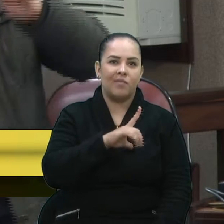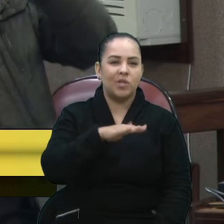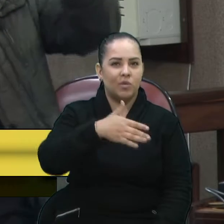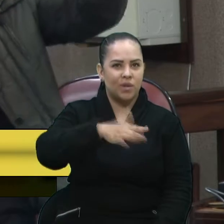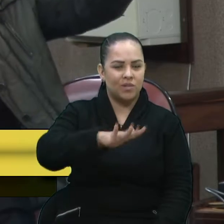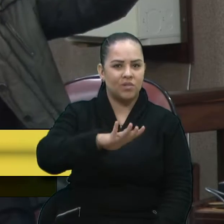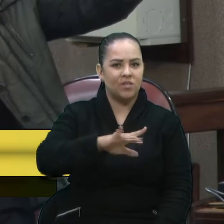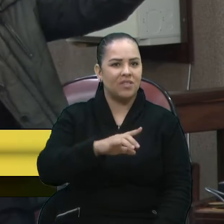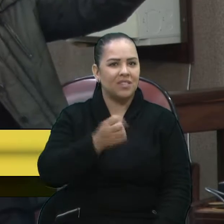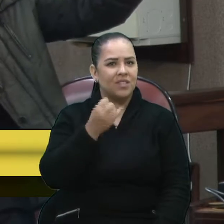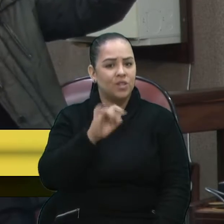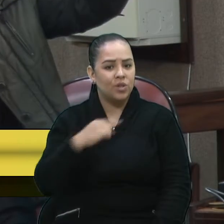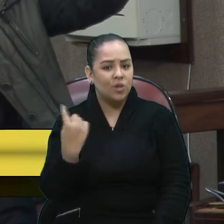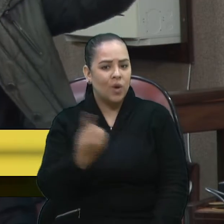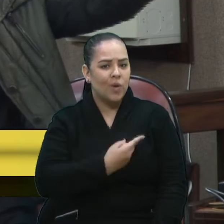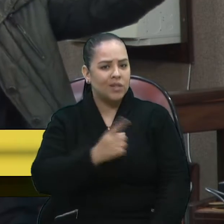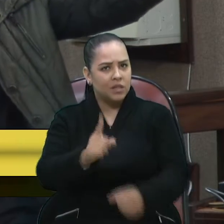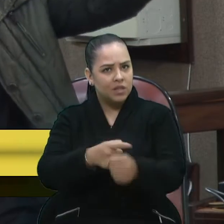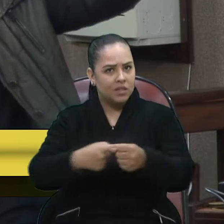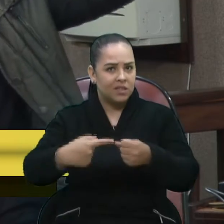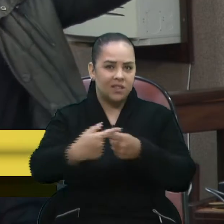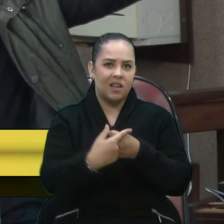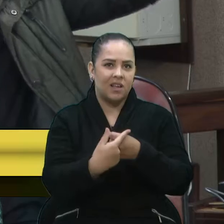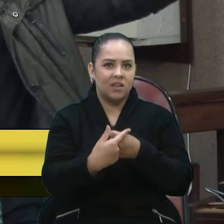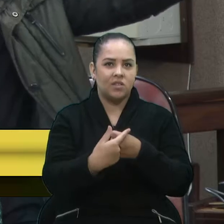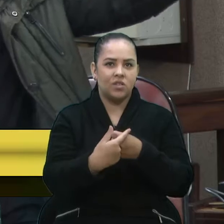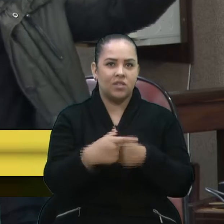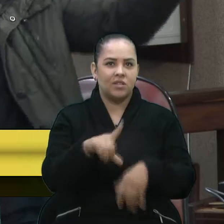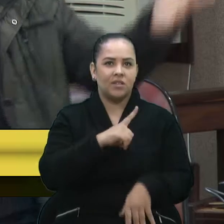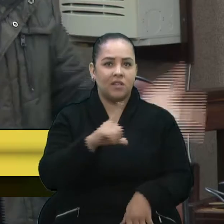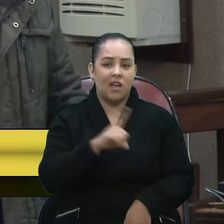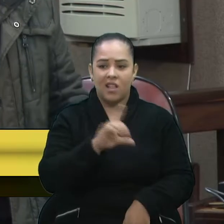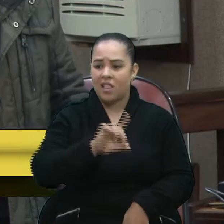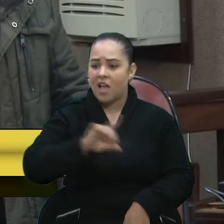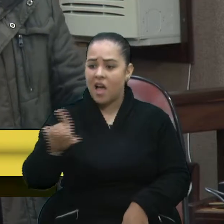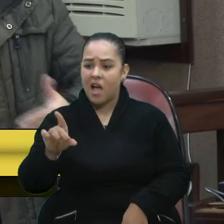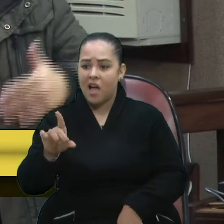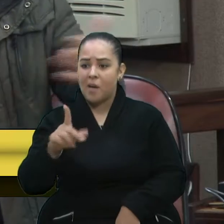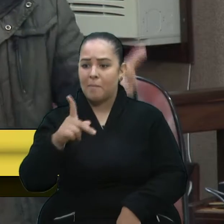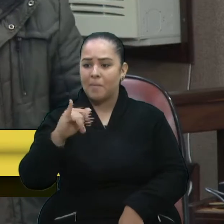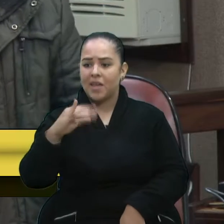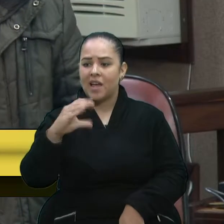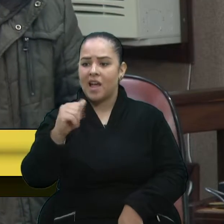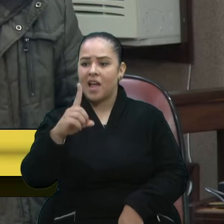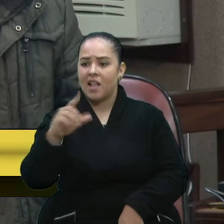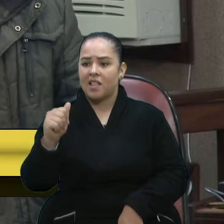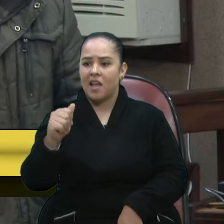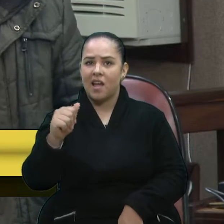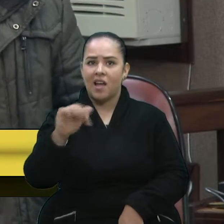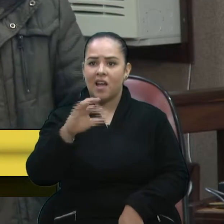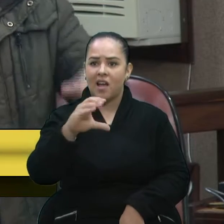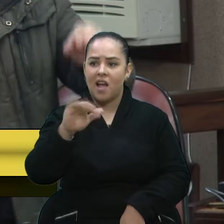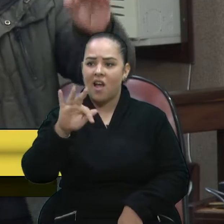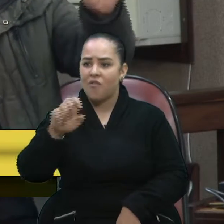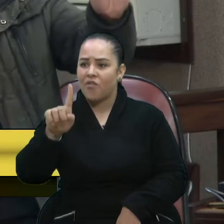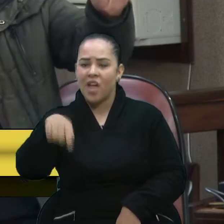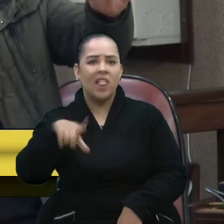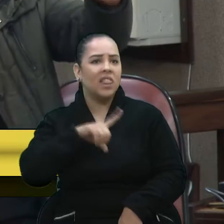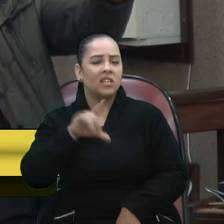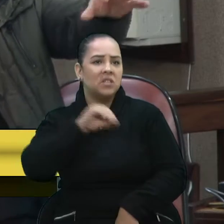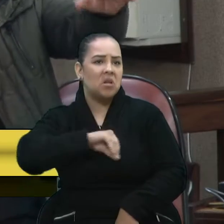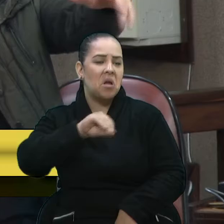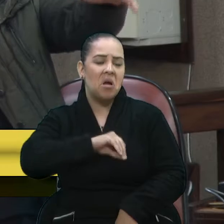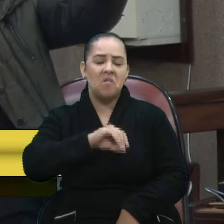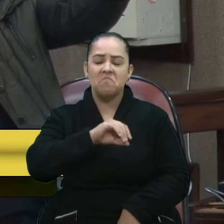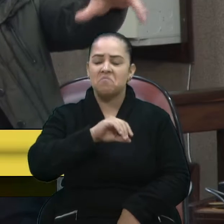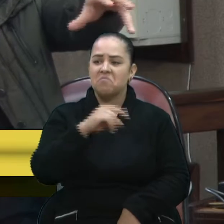Agora, se a gente vai nessa cidadezinha, Bossoroca, Picada Café, eles não ganham isso, eles ganham 1.000 e poucos, 2.000 reais. Aí os